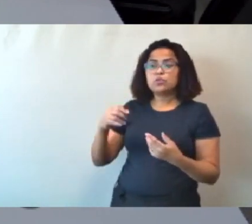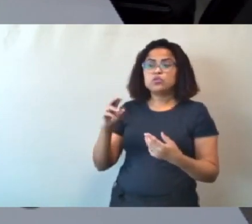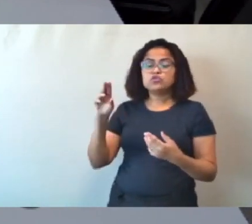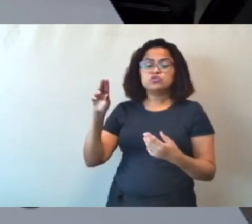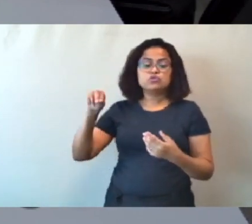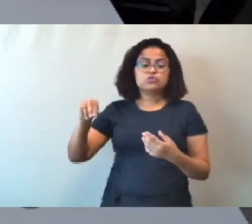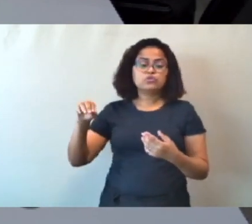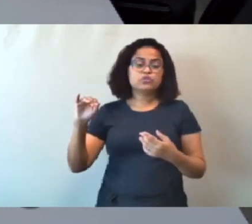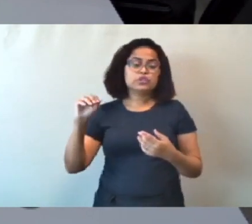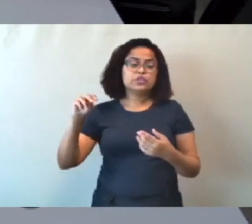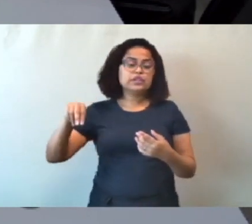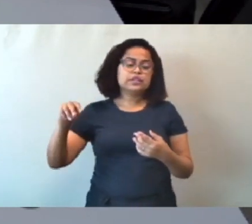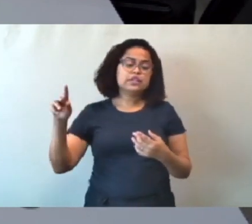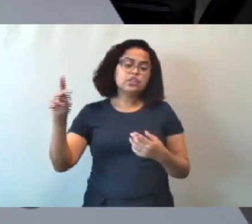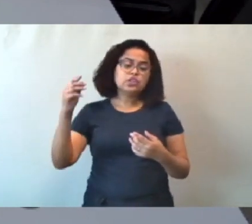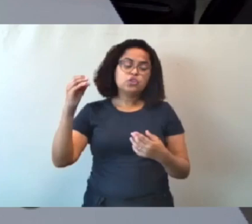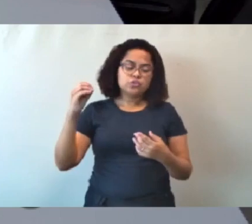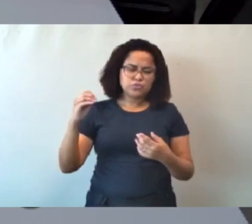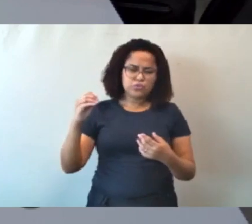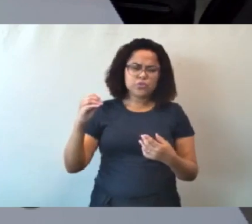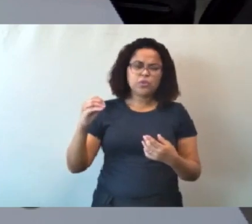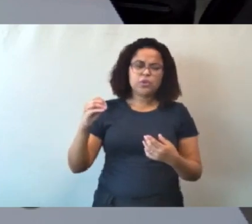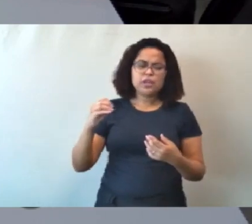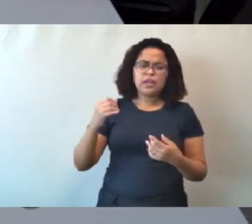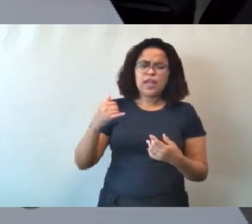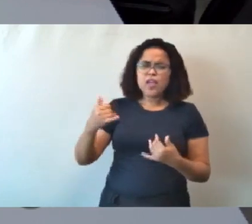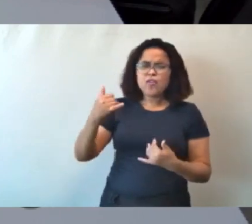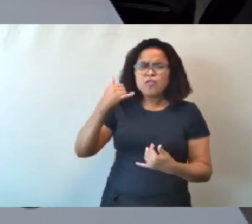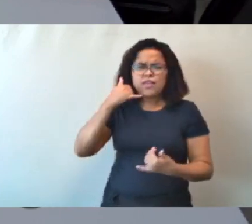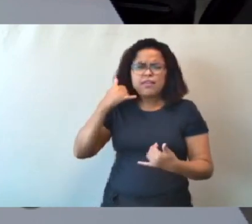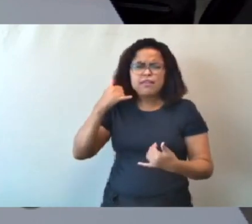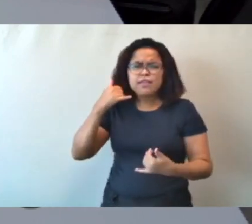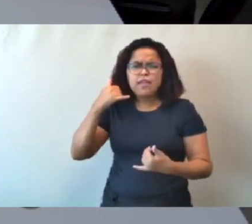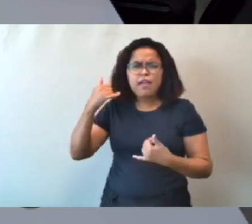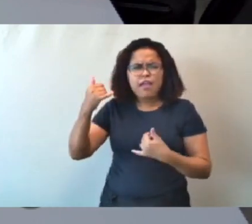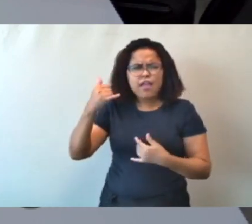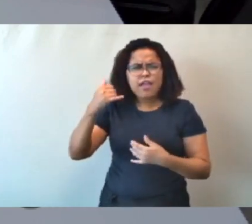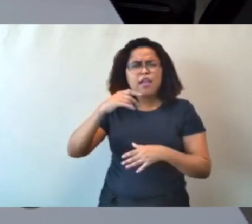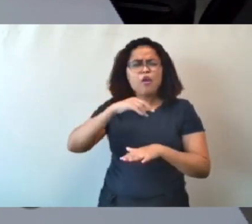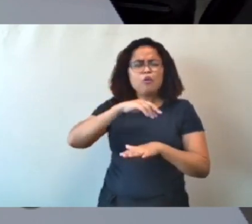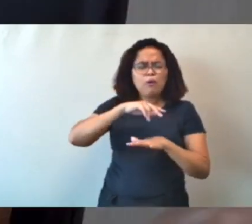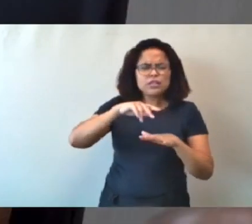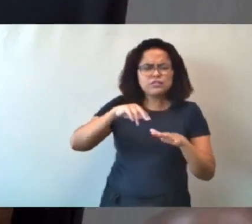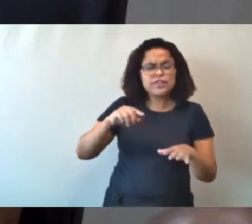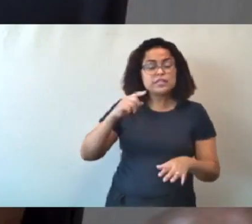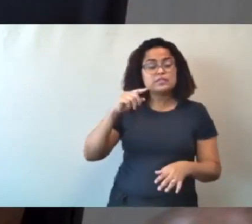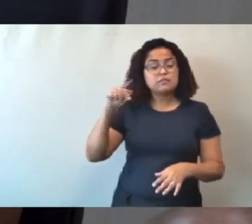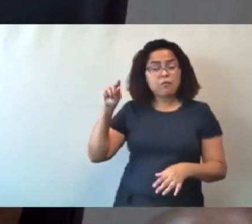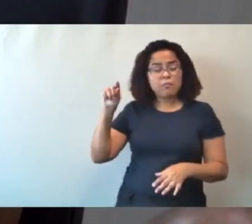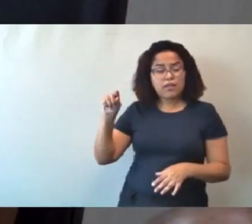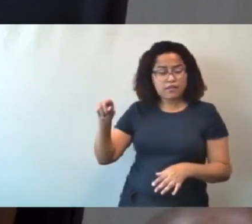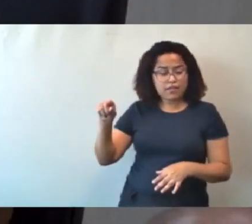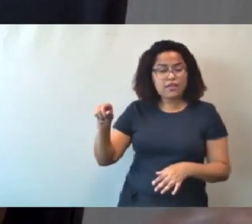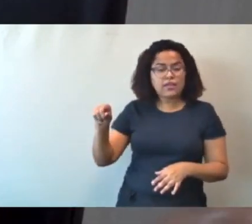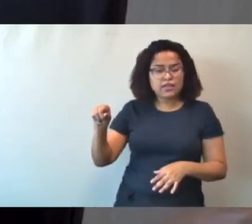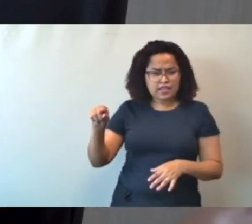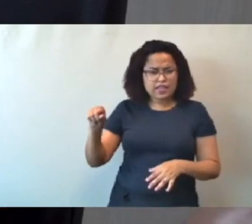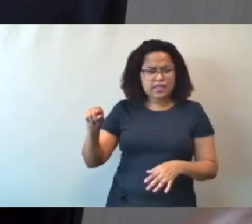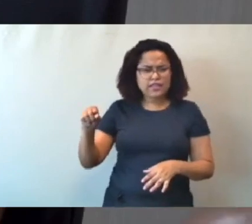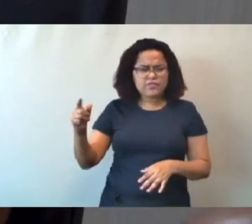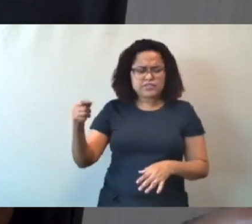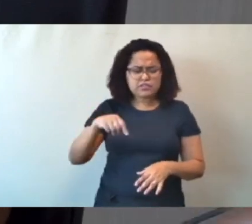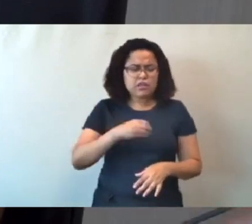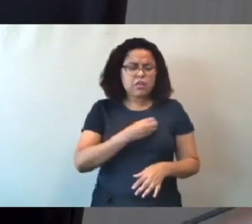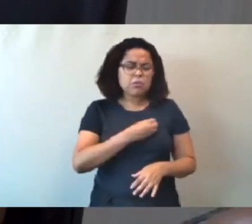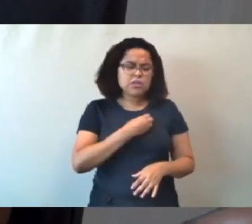confirmar que ele estaria aqui conosco, que é um vereador muito atuante na região, né, muito atuante na região. E que eu